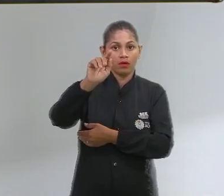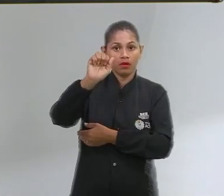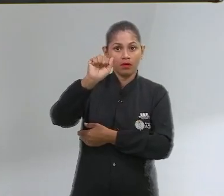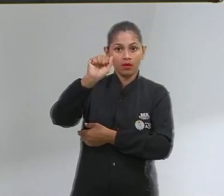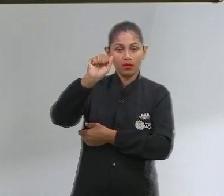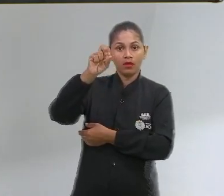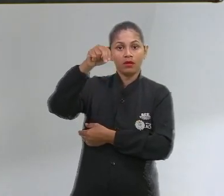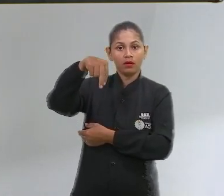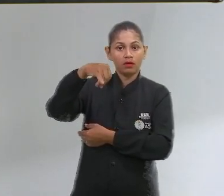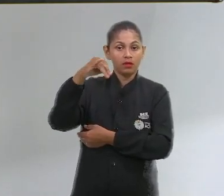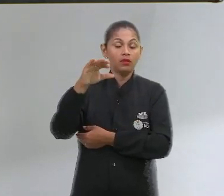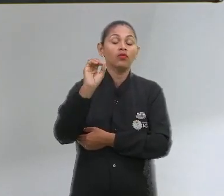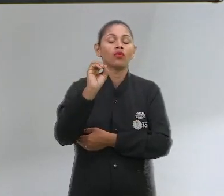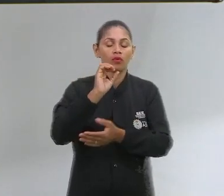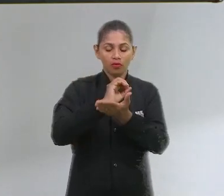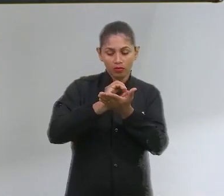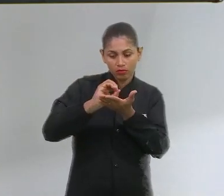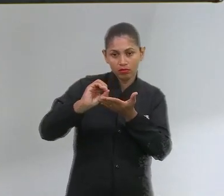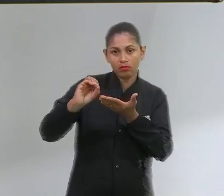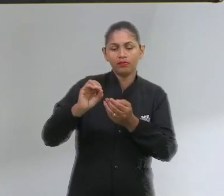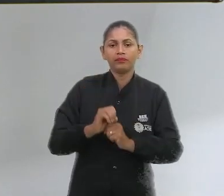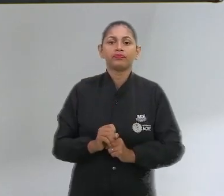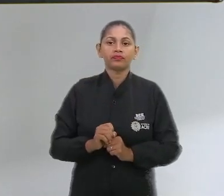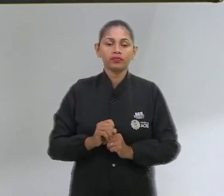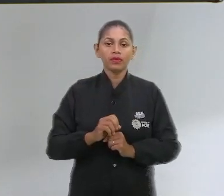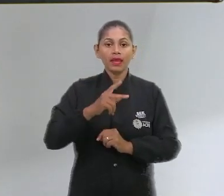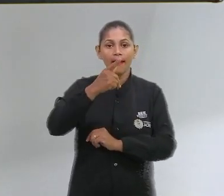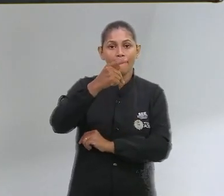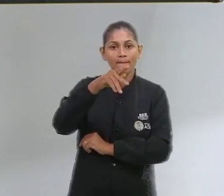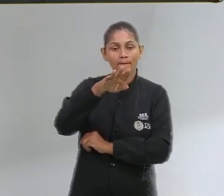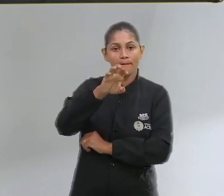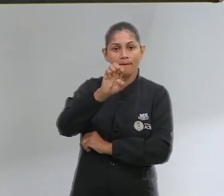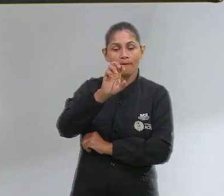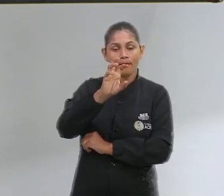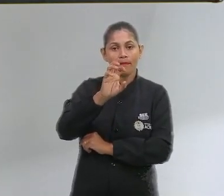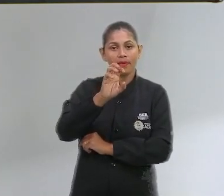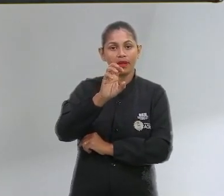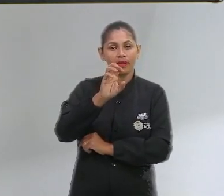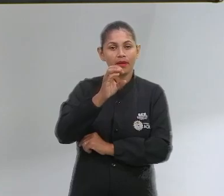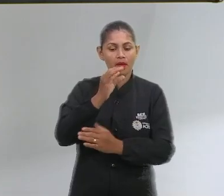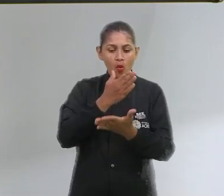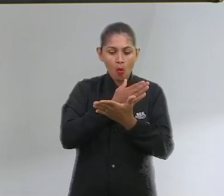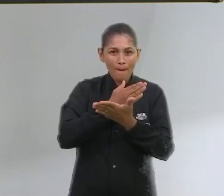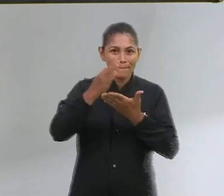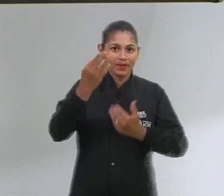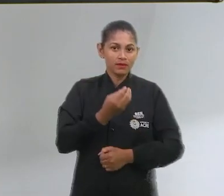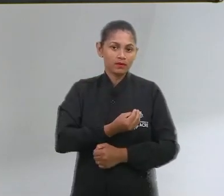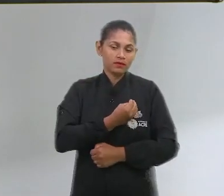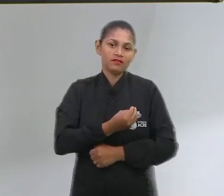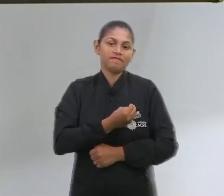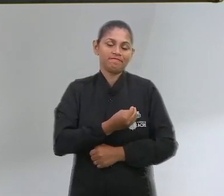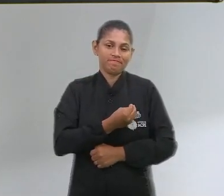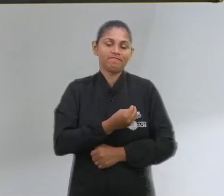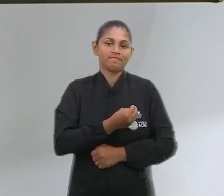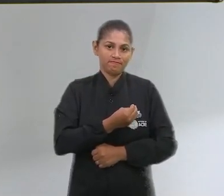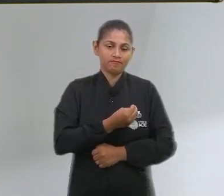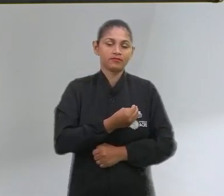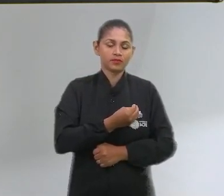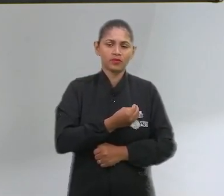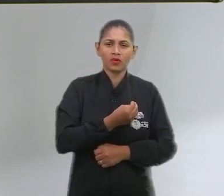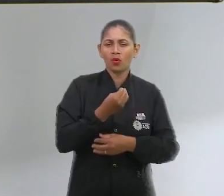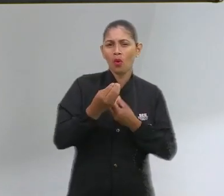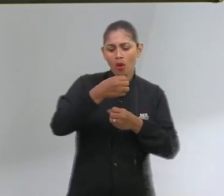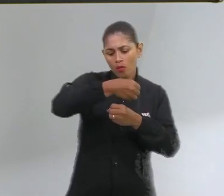ela é pré-biótica porque ela é o início da vida. Então, o início da vida desses compostos, quais eram as